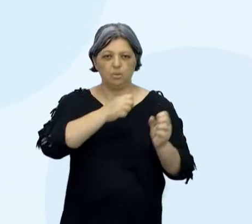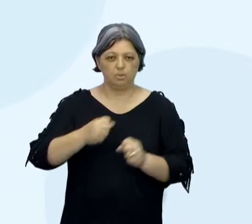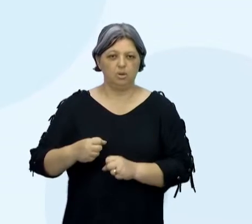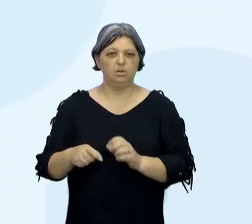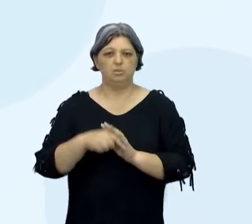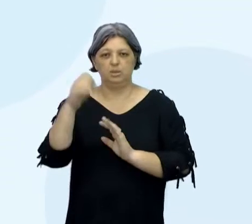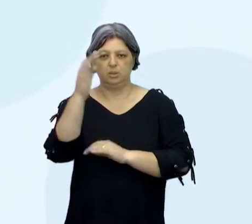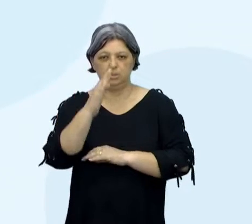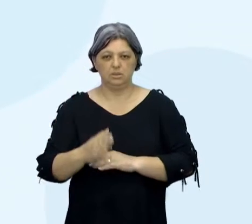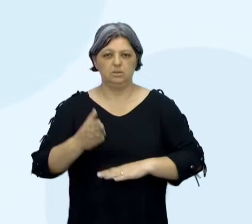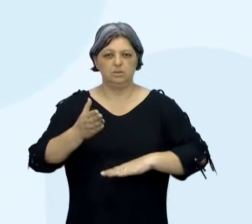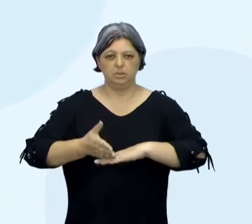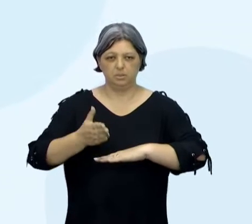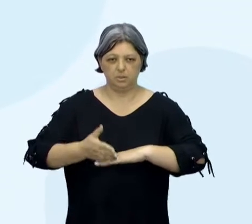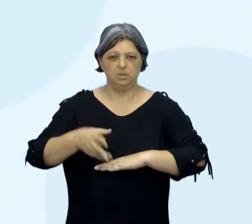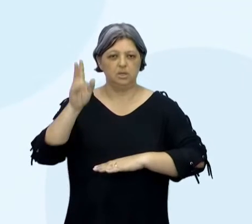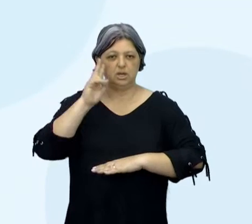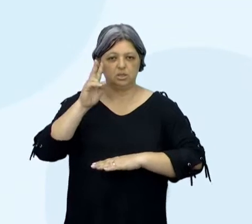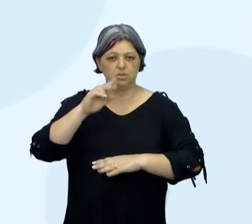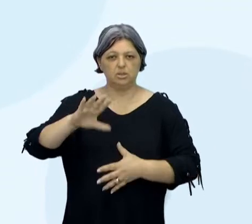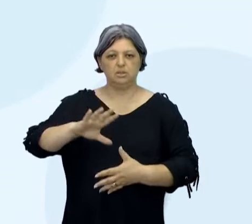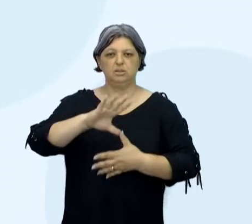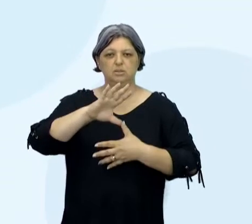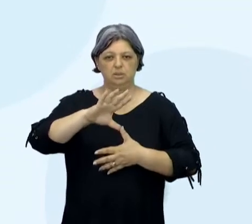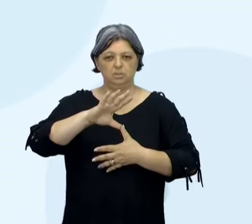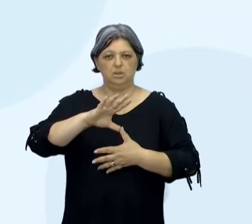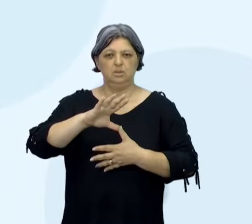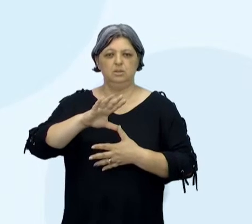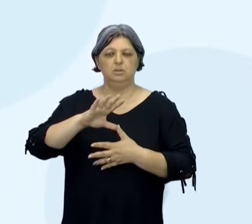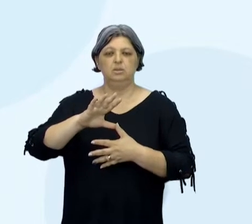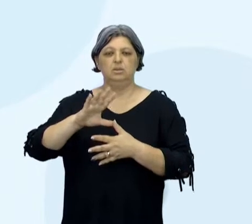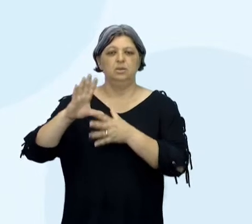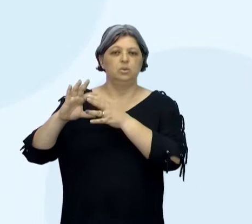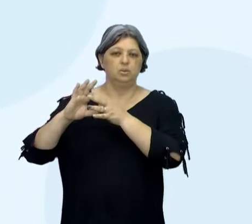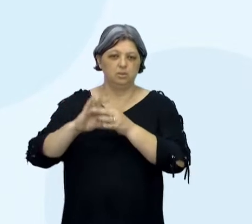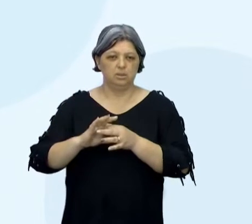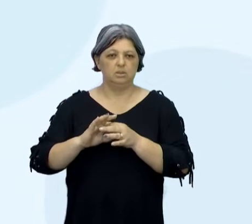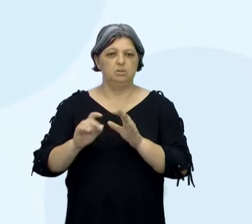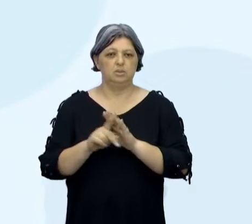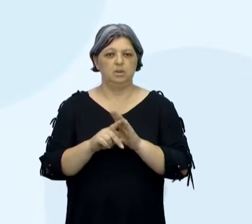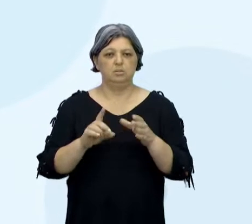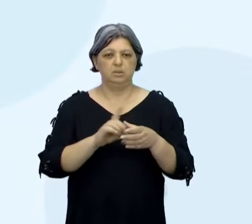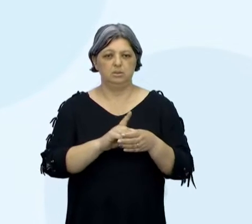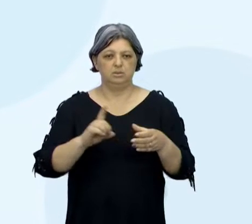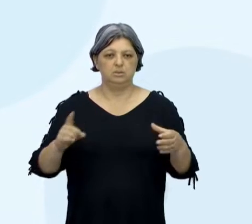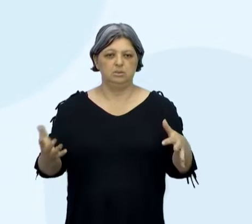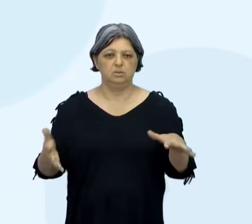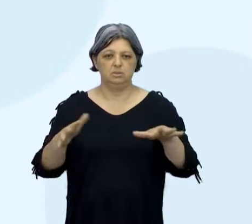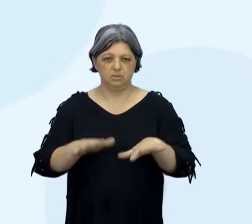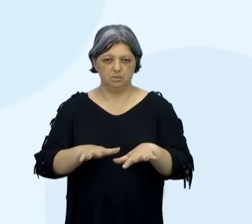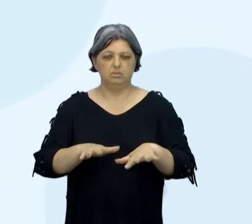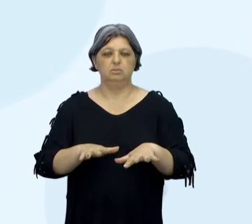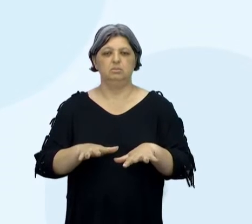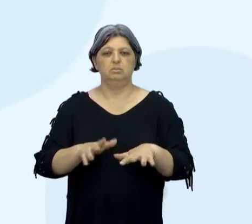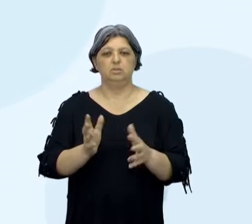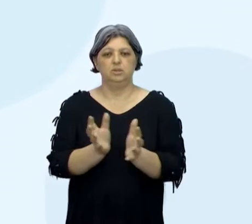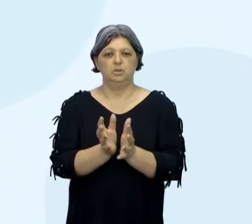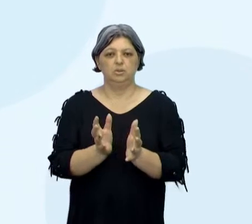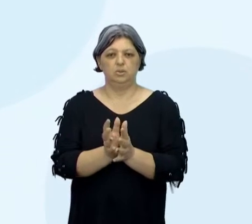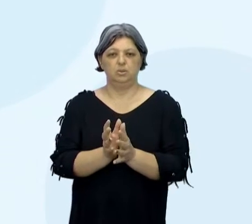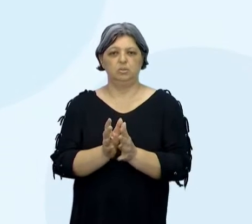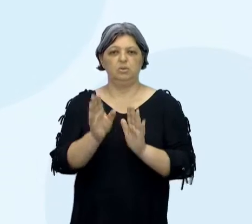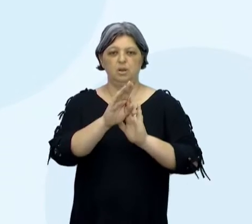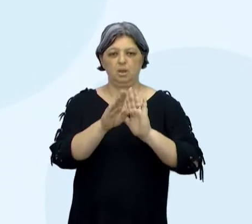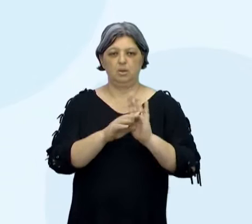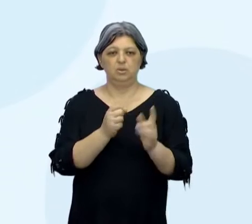aí a história das Américas e o contexto de exclusão e inclusão precária desses grupos na ordem social